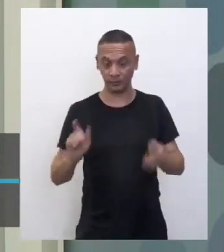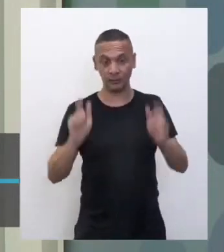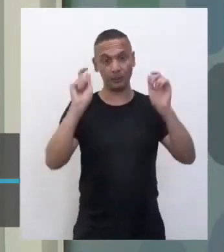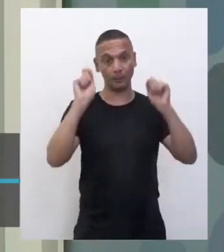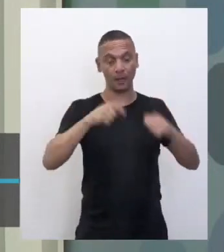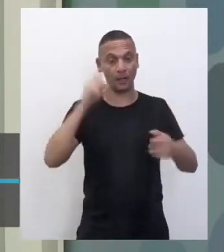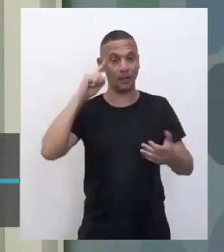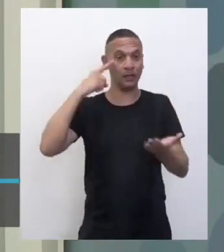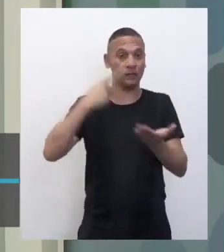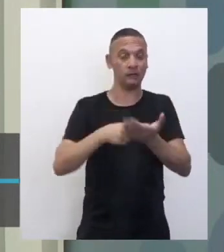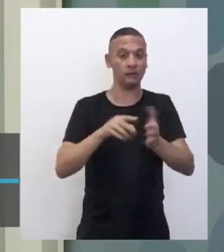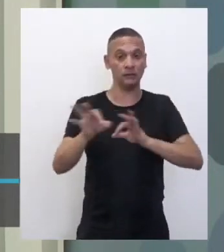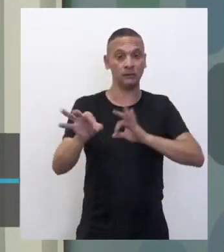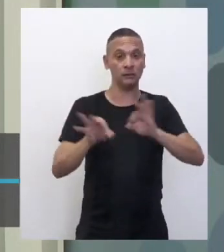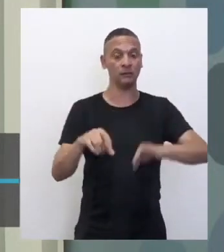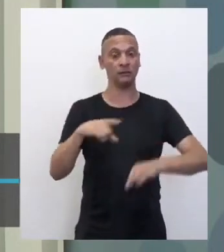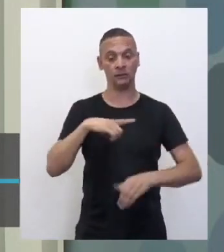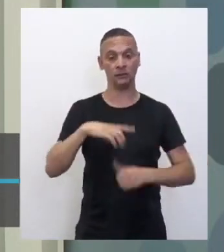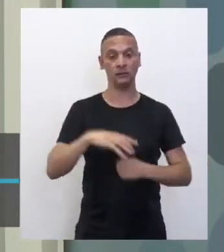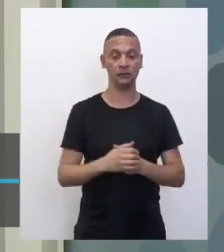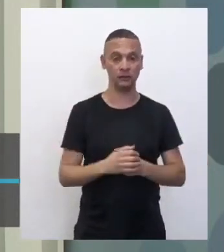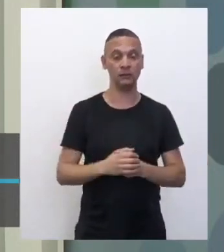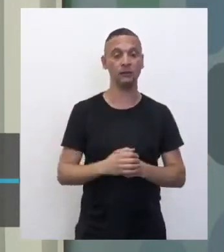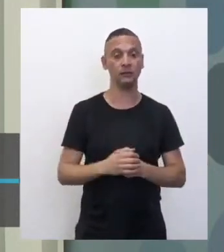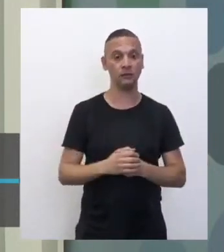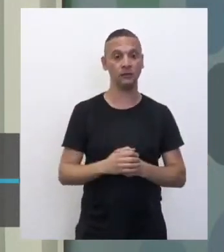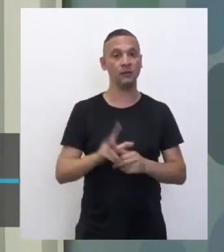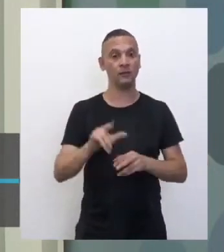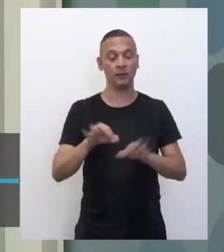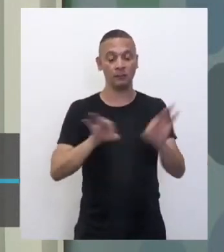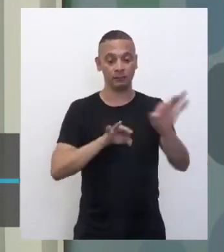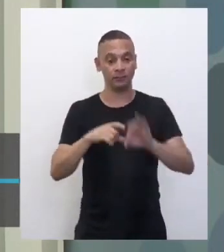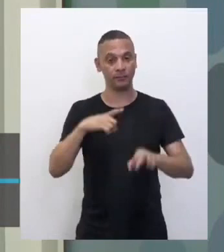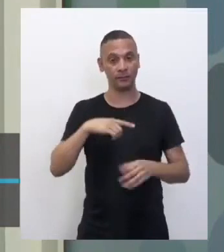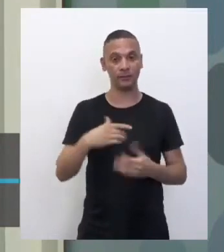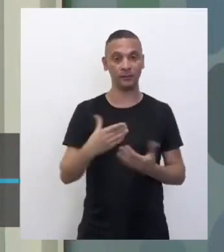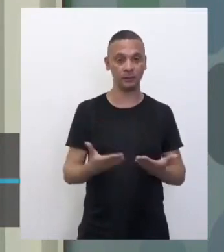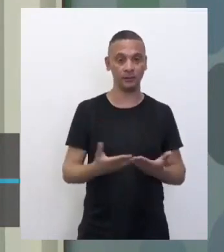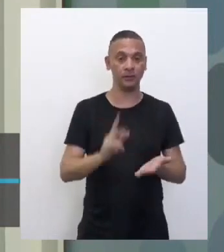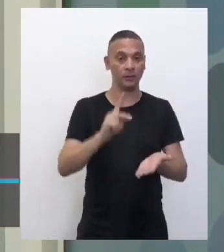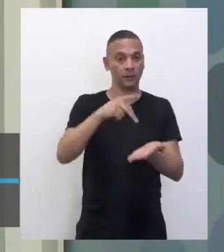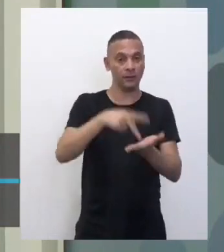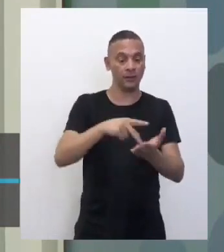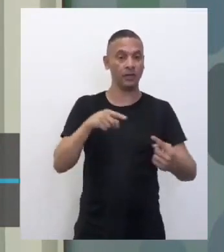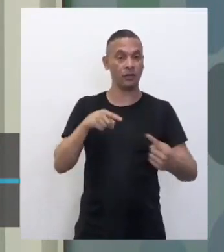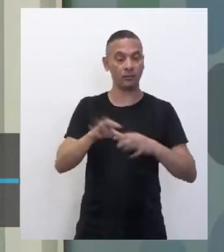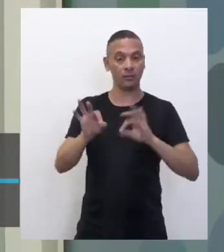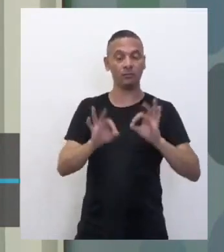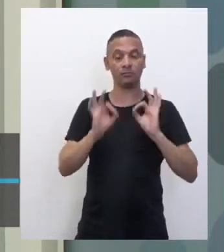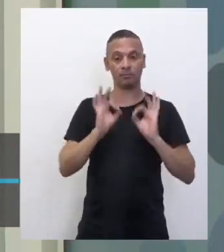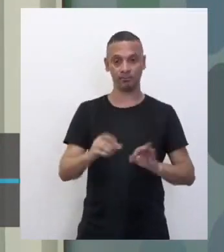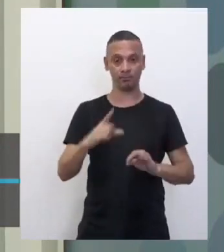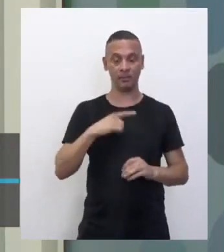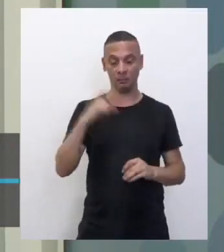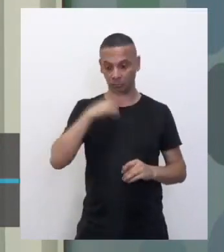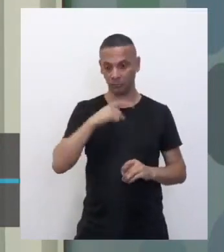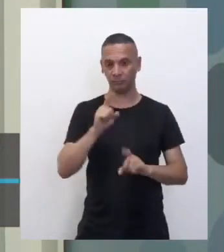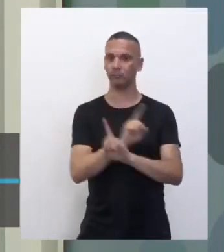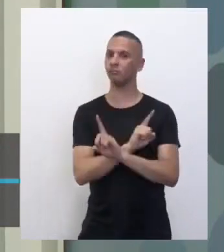de decisões aquelas que vão me fazer mentir. Porque a verdade é um princípio para mim, então mentir eu não